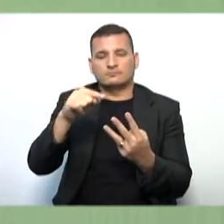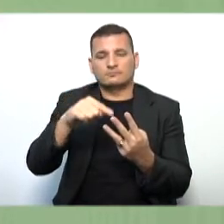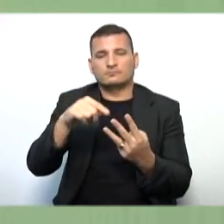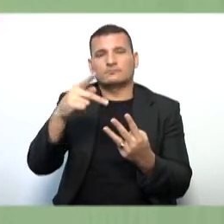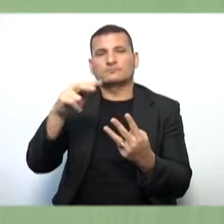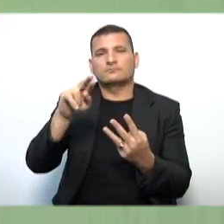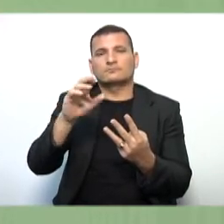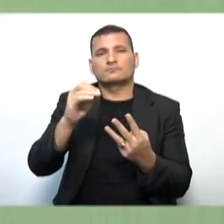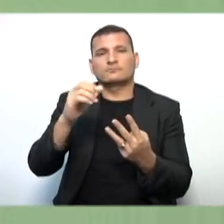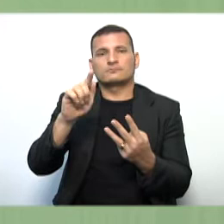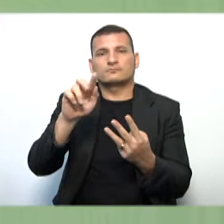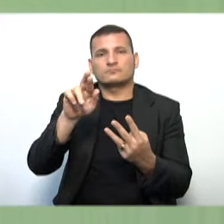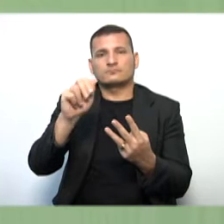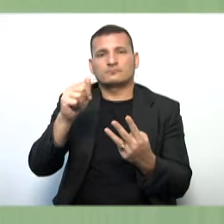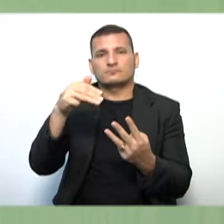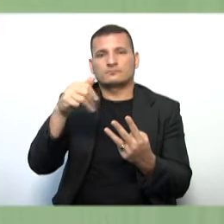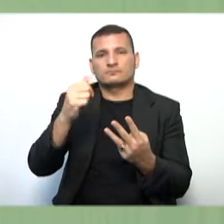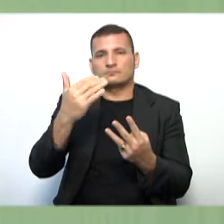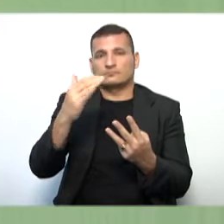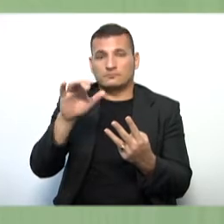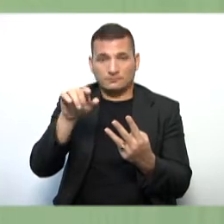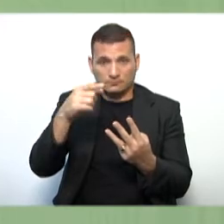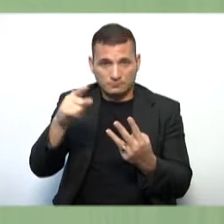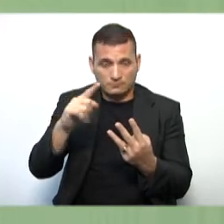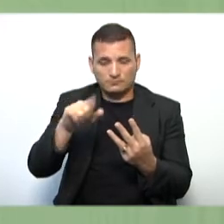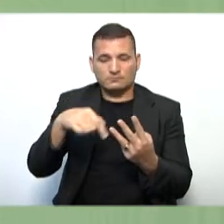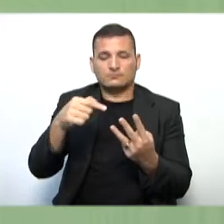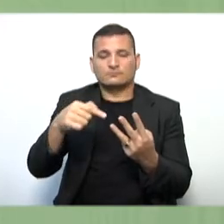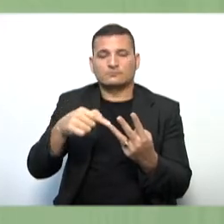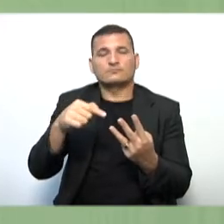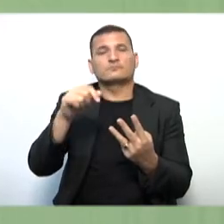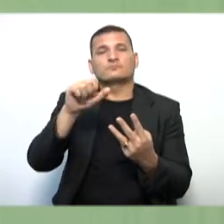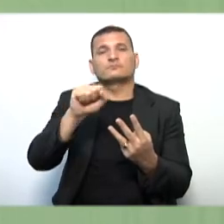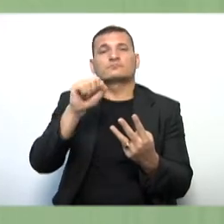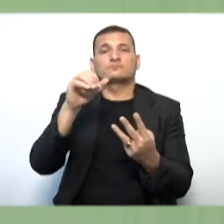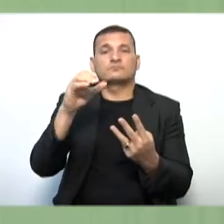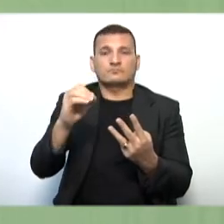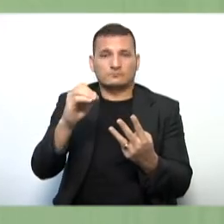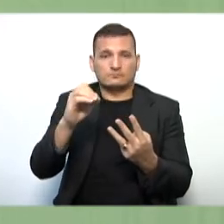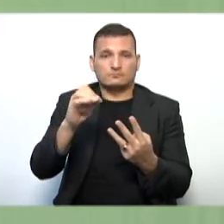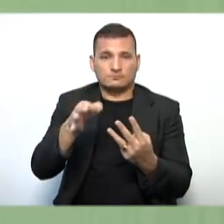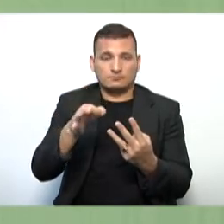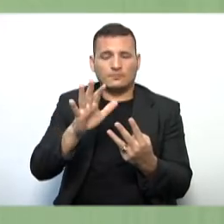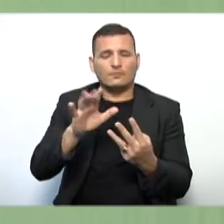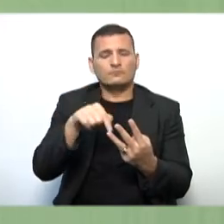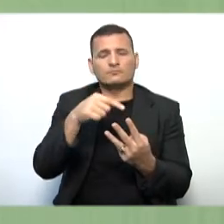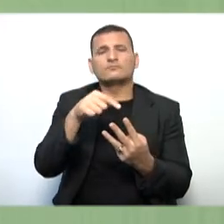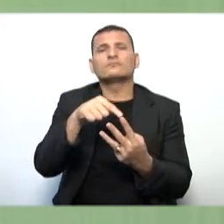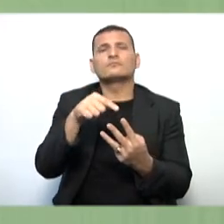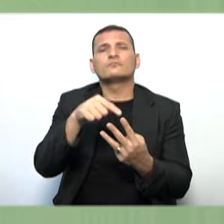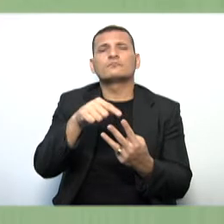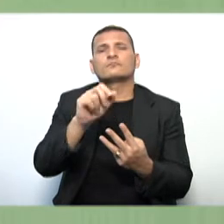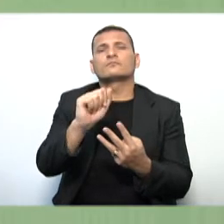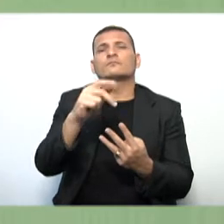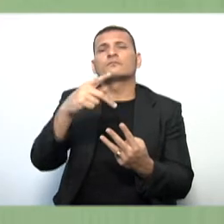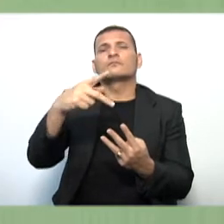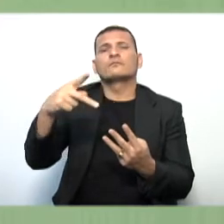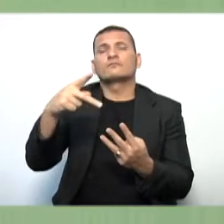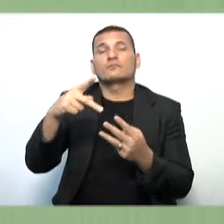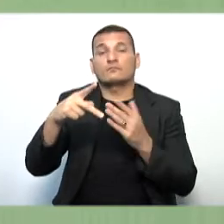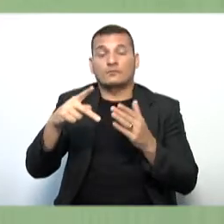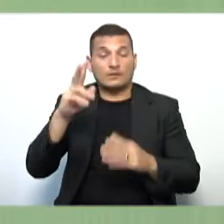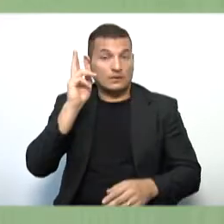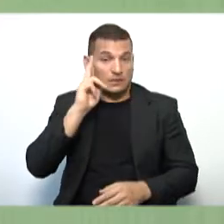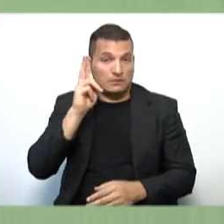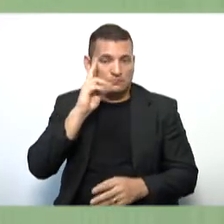e o próprio sistema operacional. Quando a gente fala em programas de aplicação, lembrem de tudo aquilo